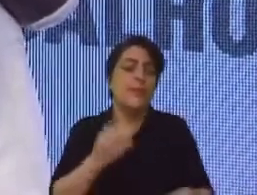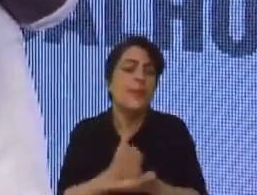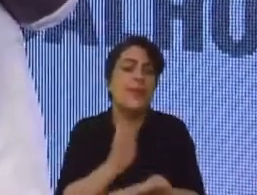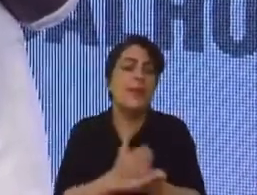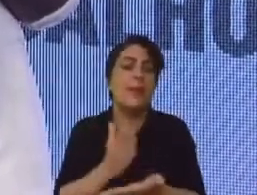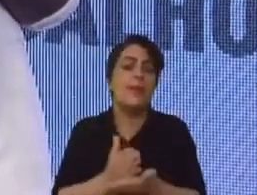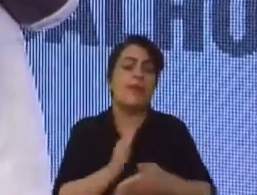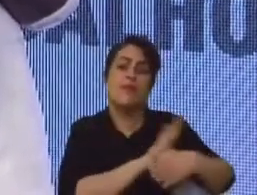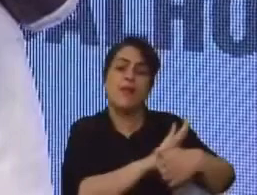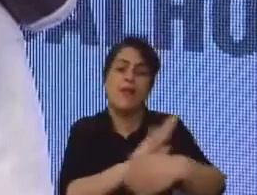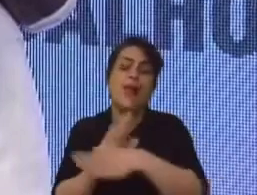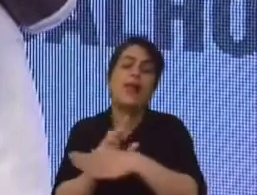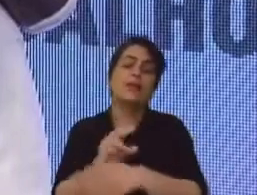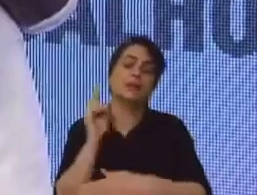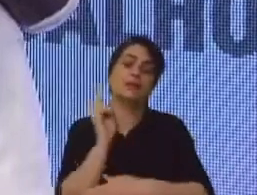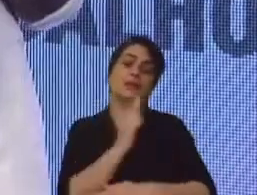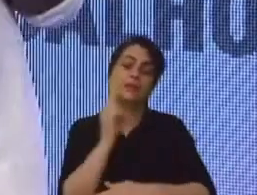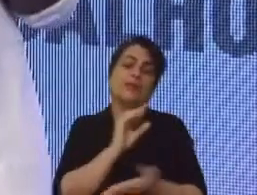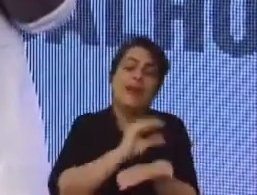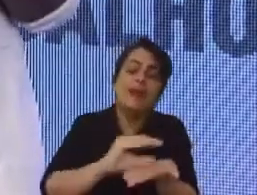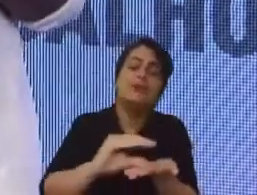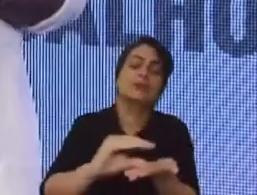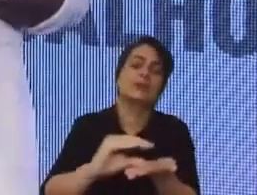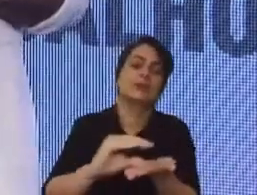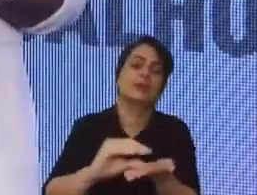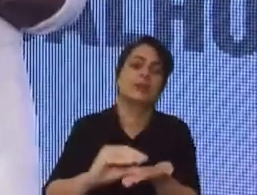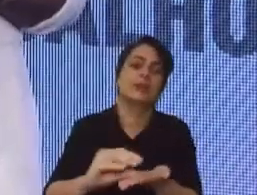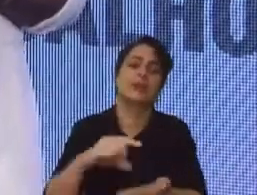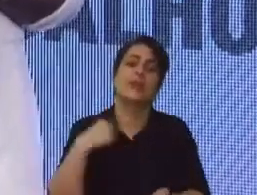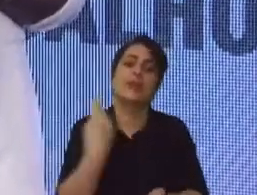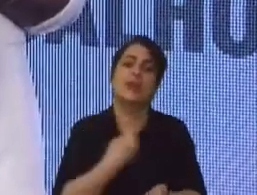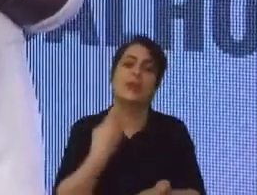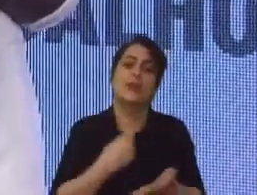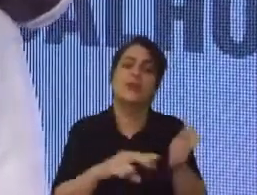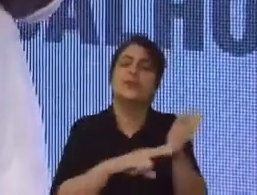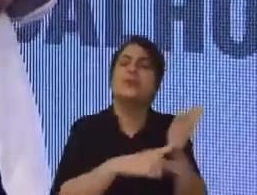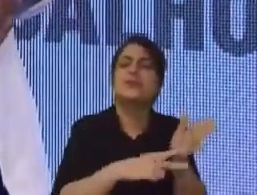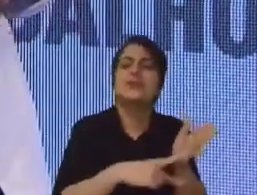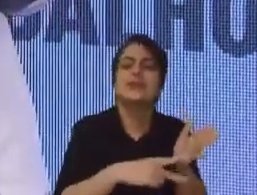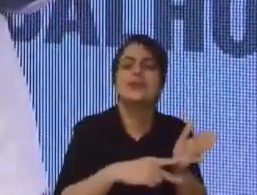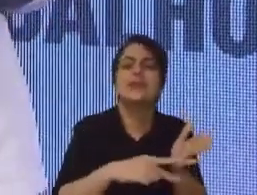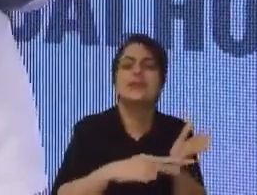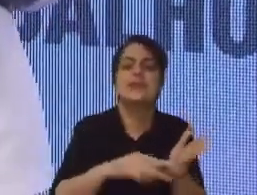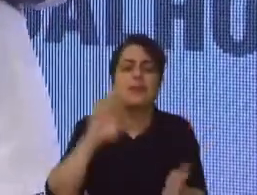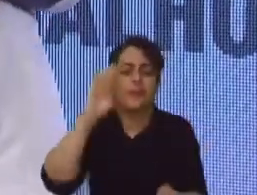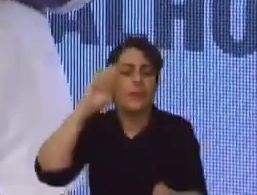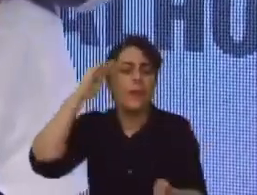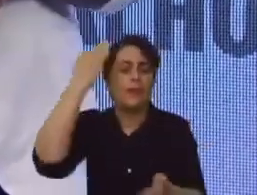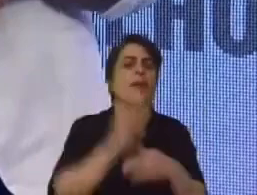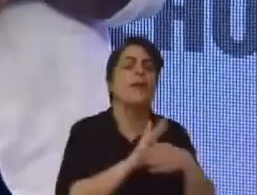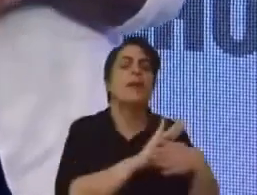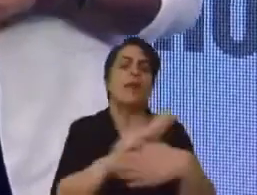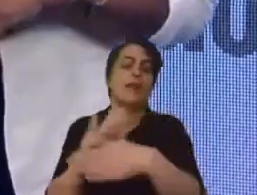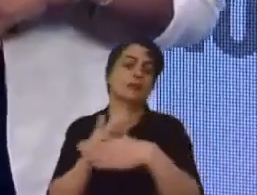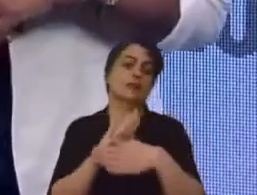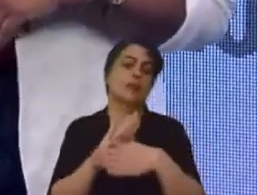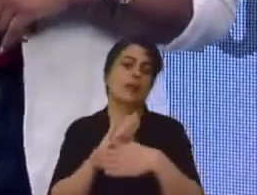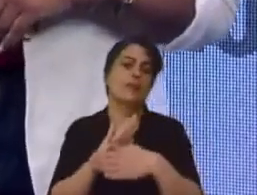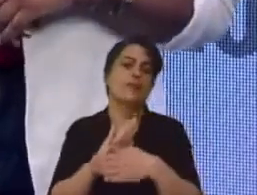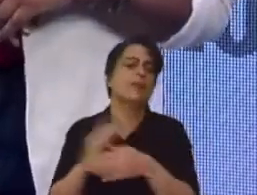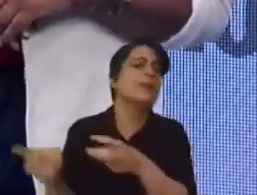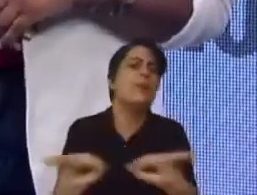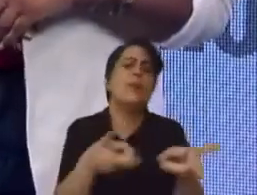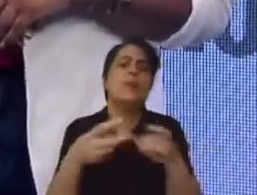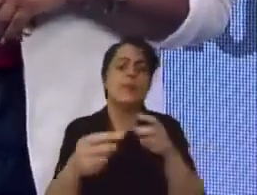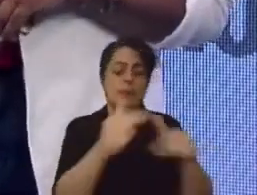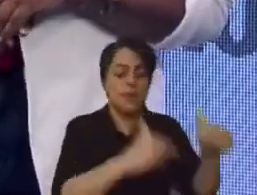classe foi uma prioridade de nossos sindicatos em todas as regiões. Nós vimos milhares de trabalhadoras e trabalhadores